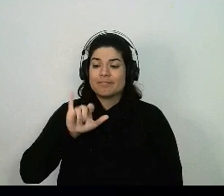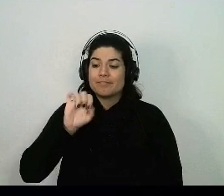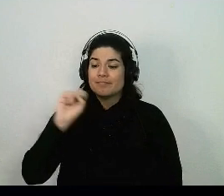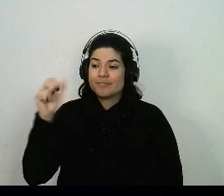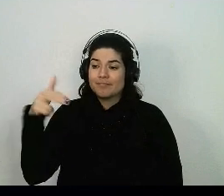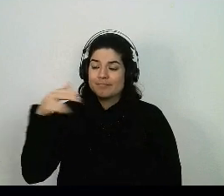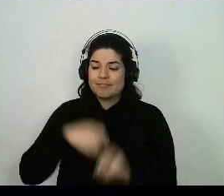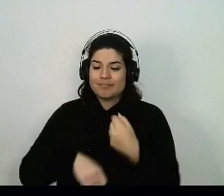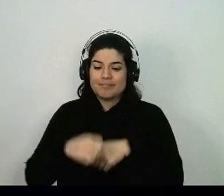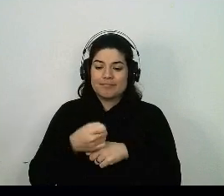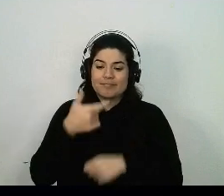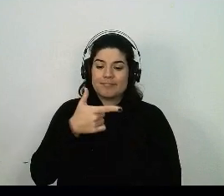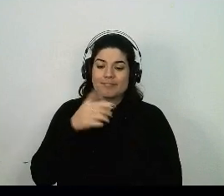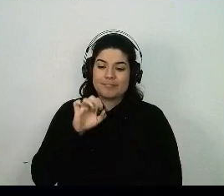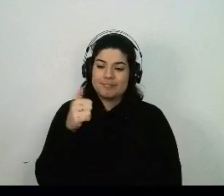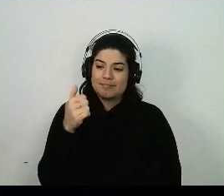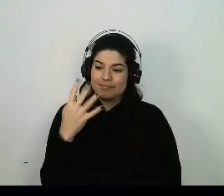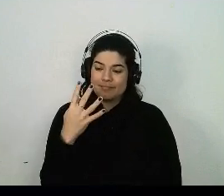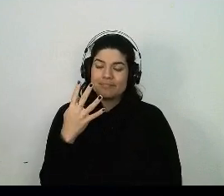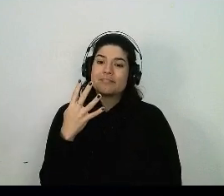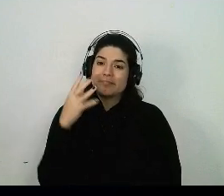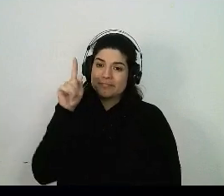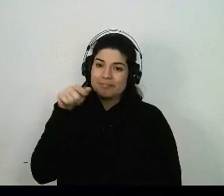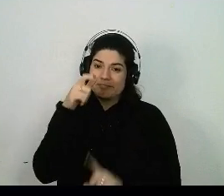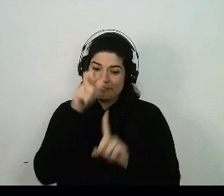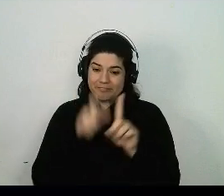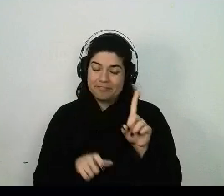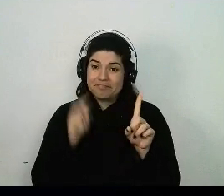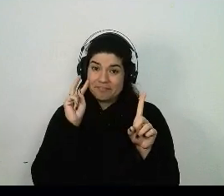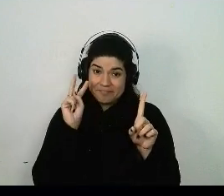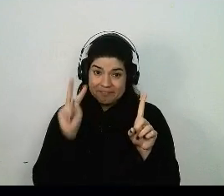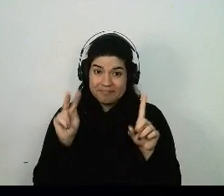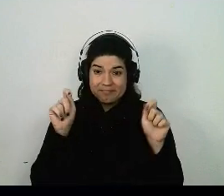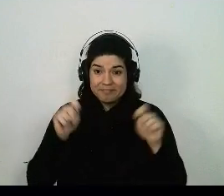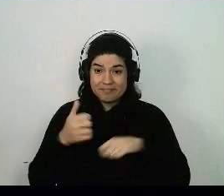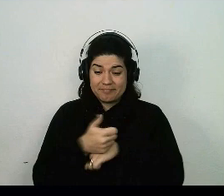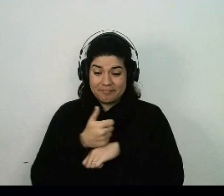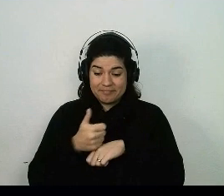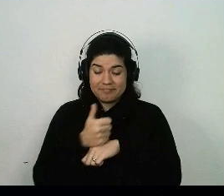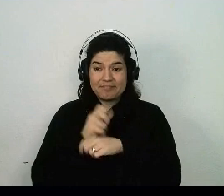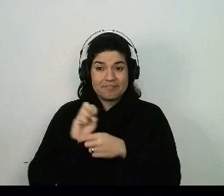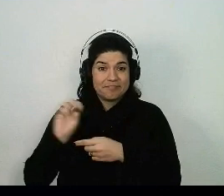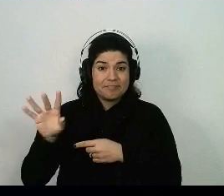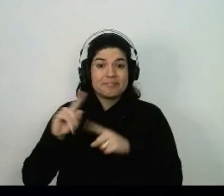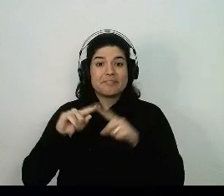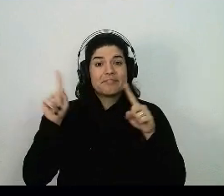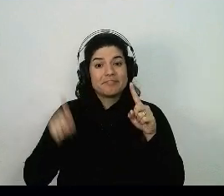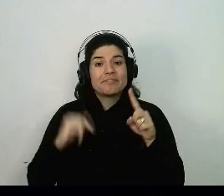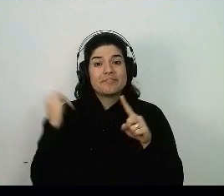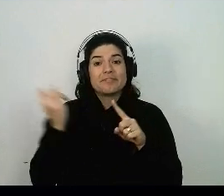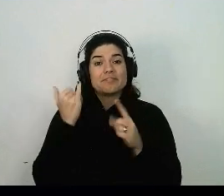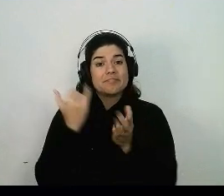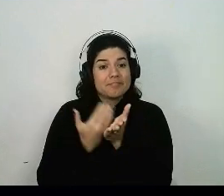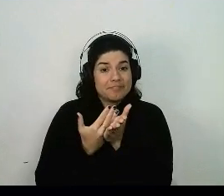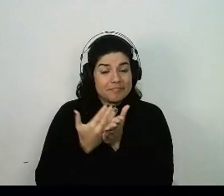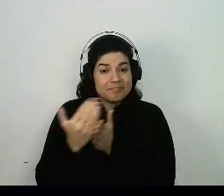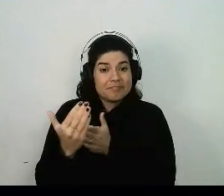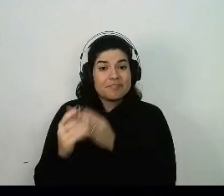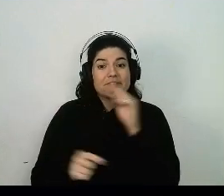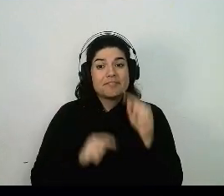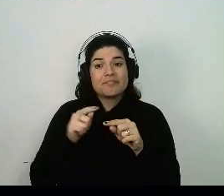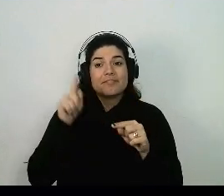se ele visse isso, ele sairia da profissão. Mas é importante se estar começando a utilizar